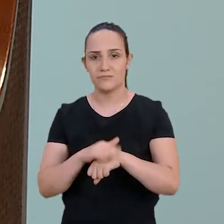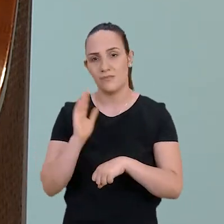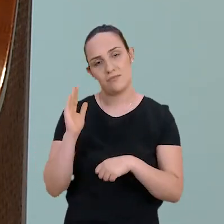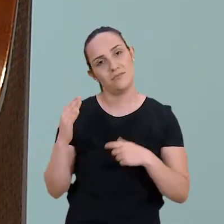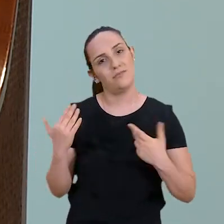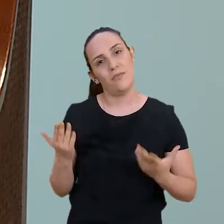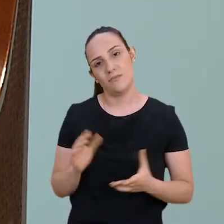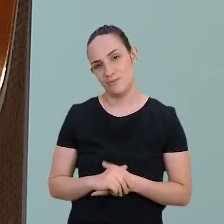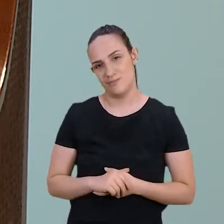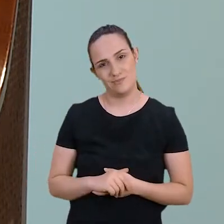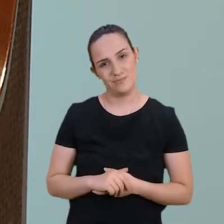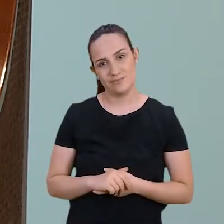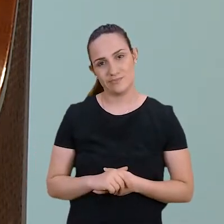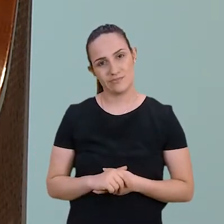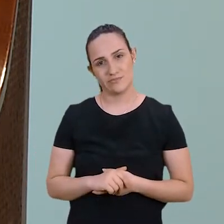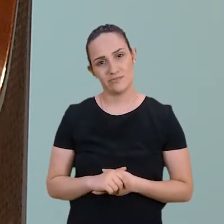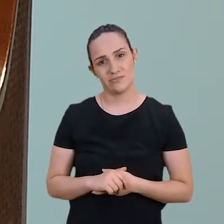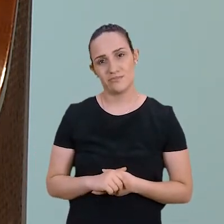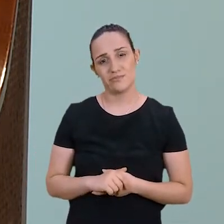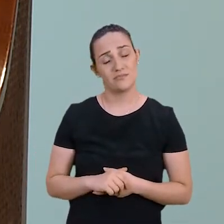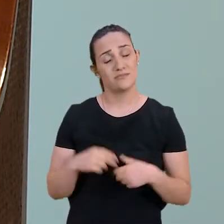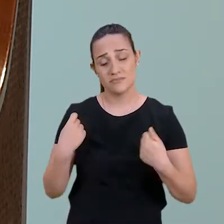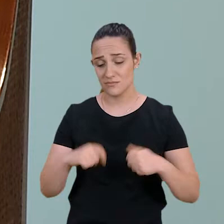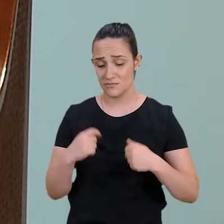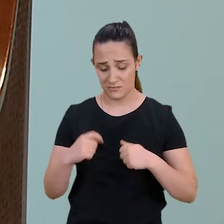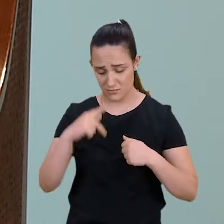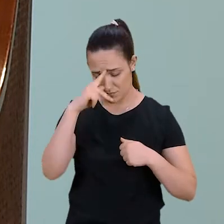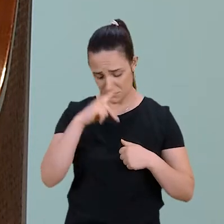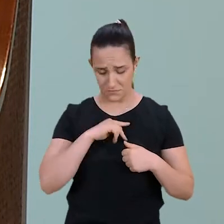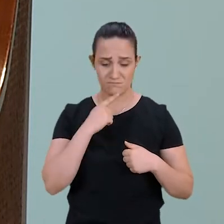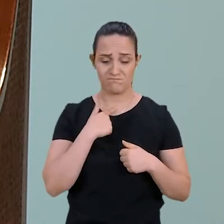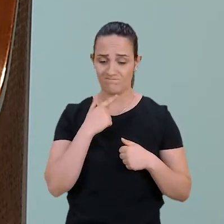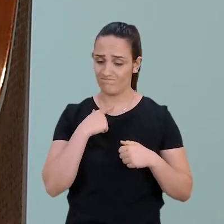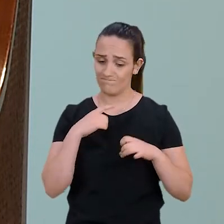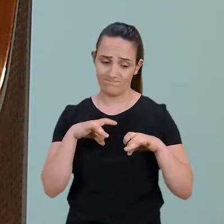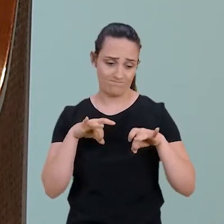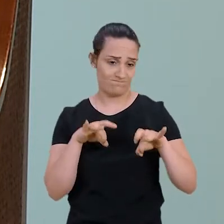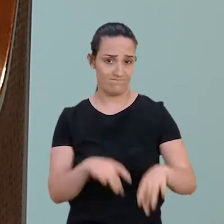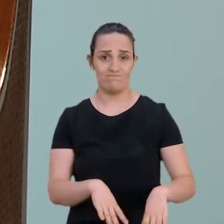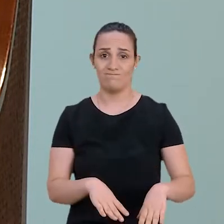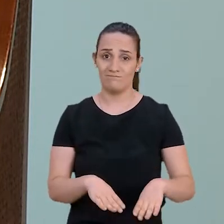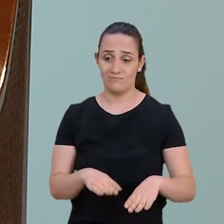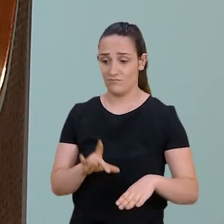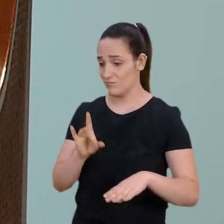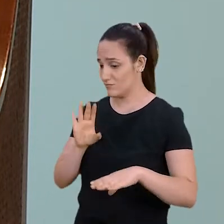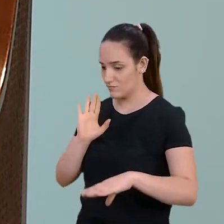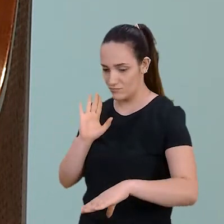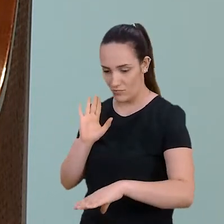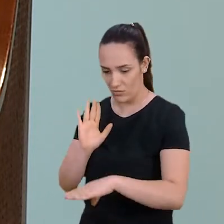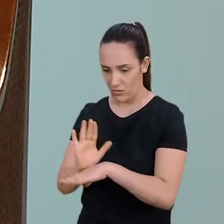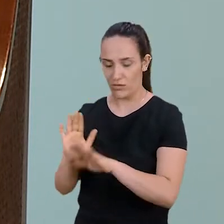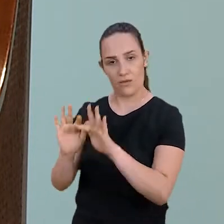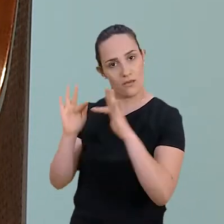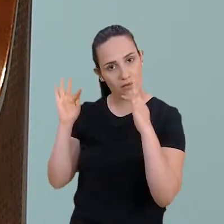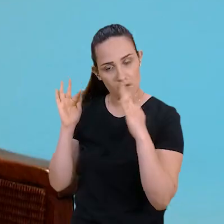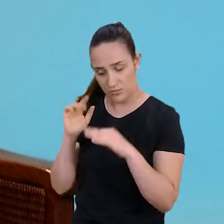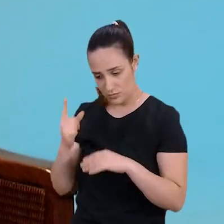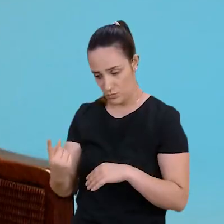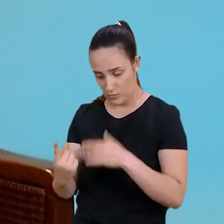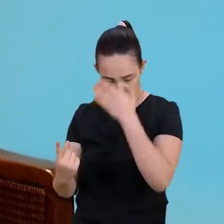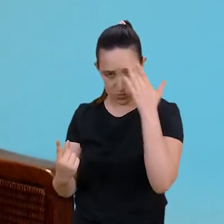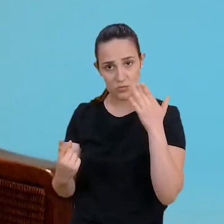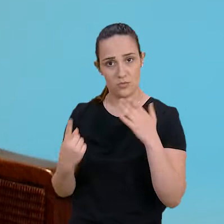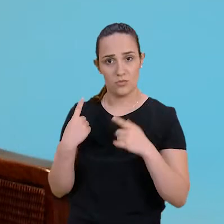ela descreveu, sabe? É você abrir mão de você, da sua vida social, da sua vida